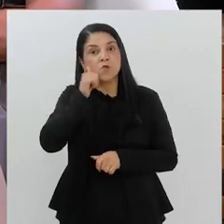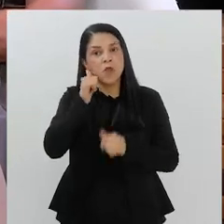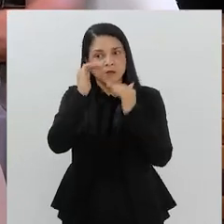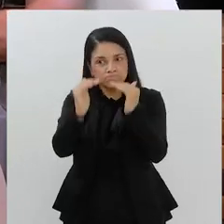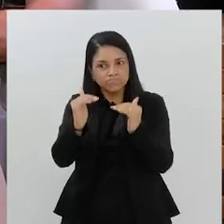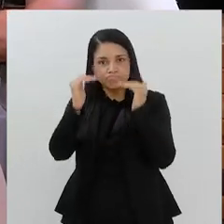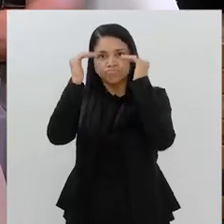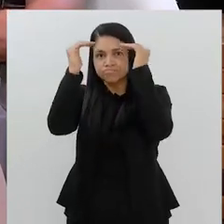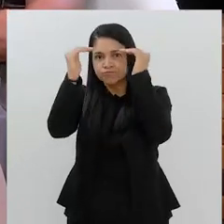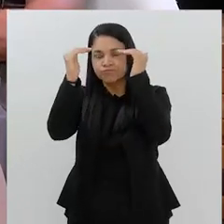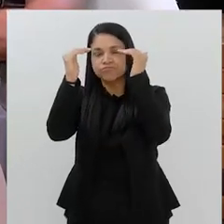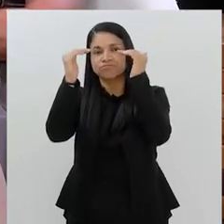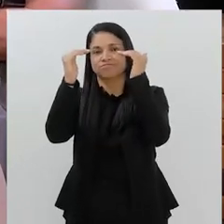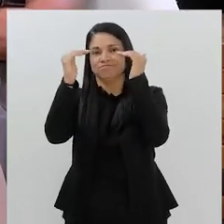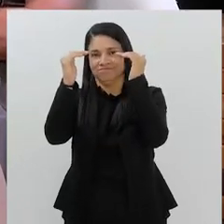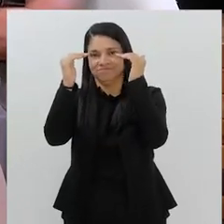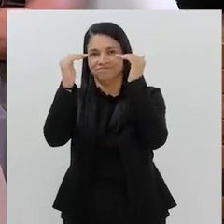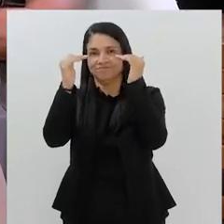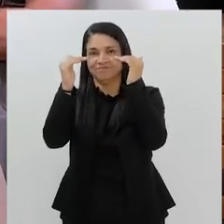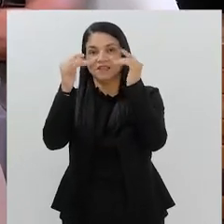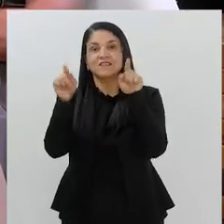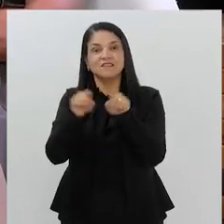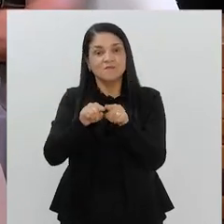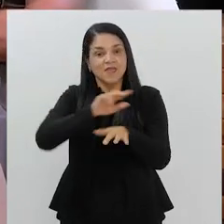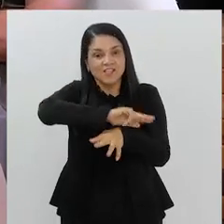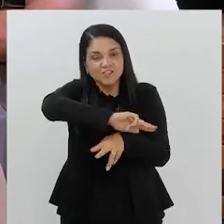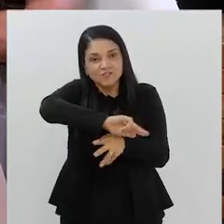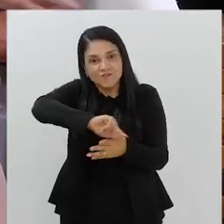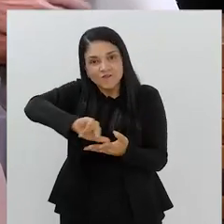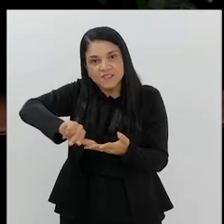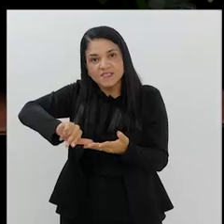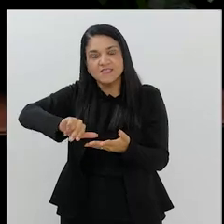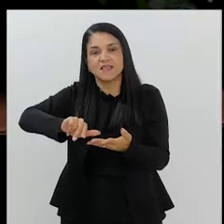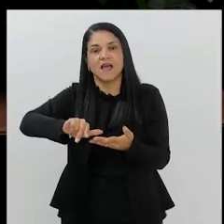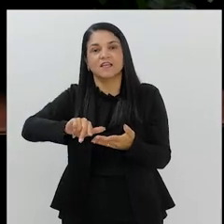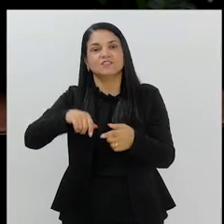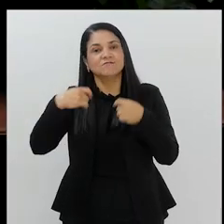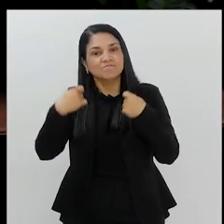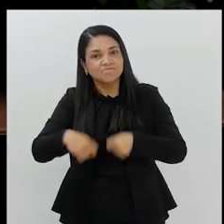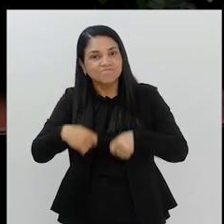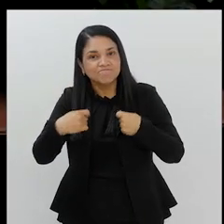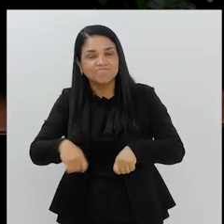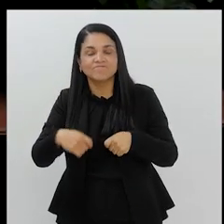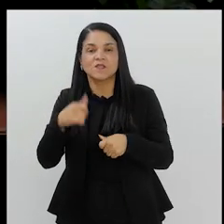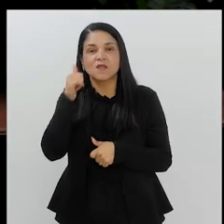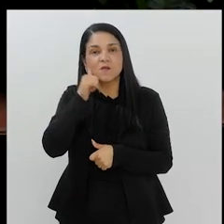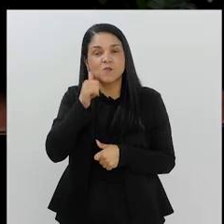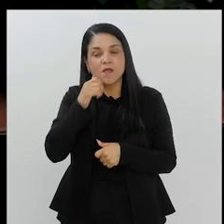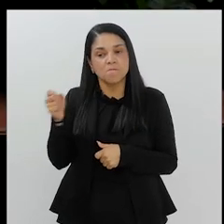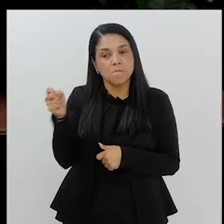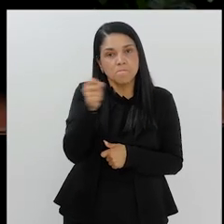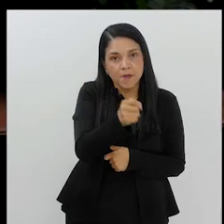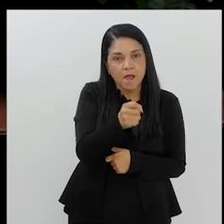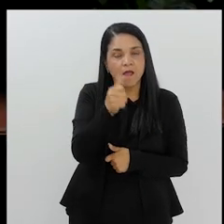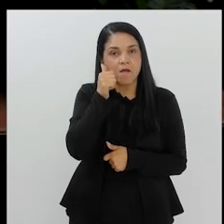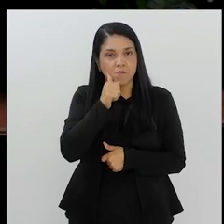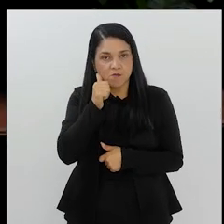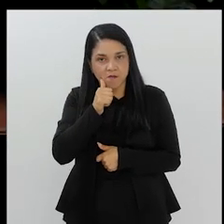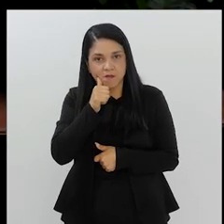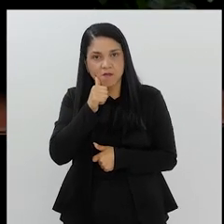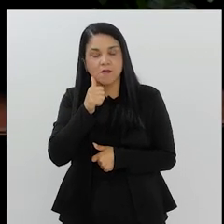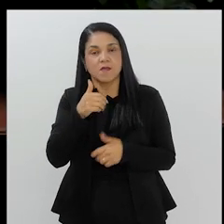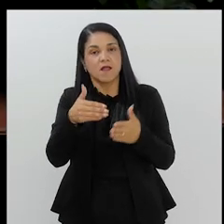Altos postos de comando promovendo Inclusive a diversidade as especificidades das necessidades das mulheres no mercado de